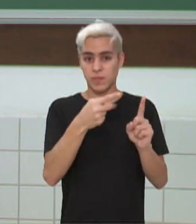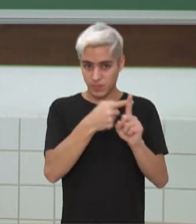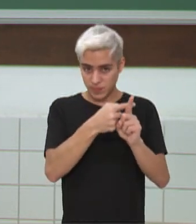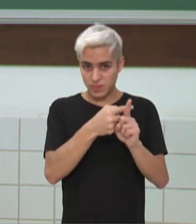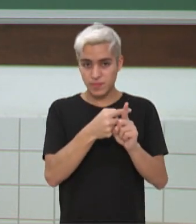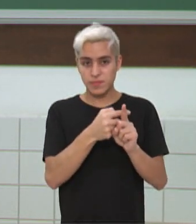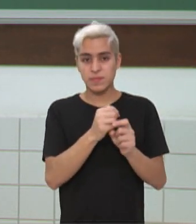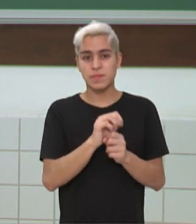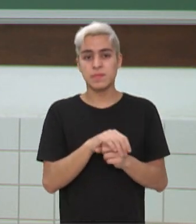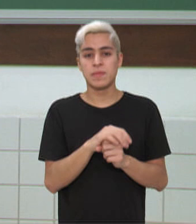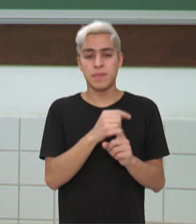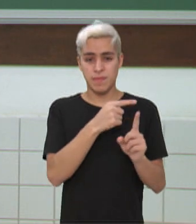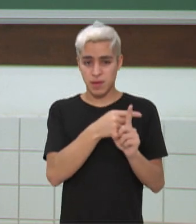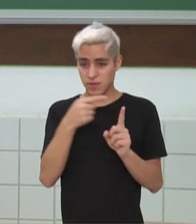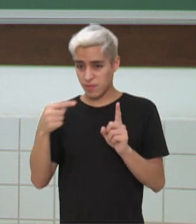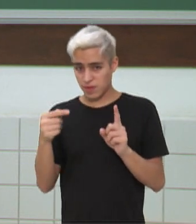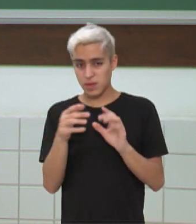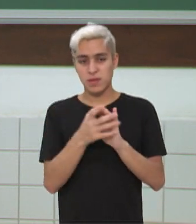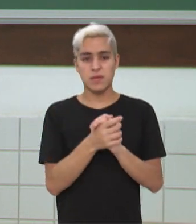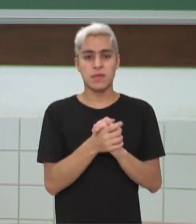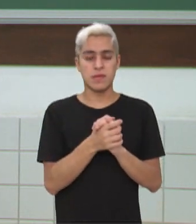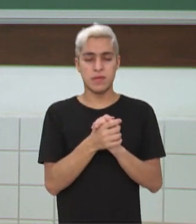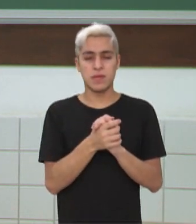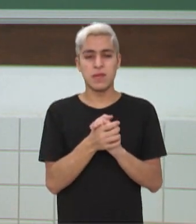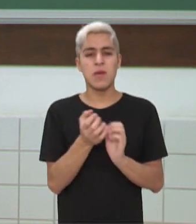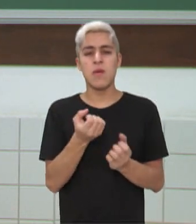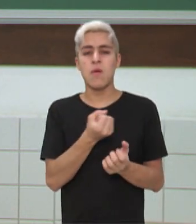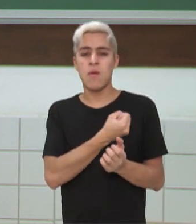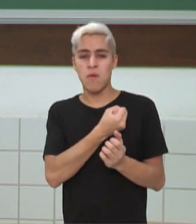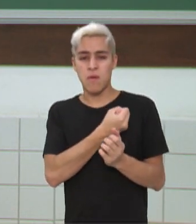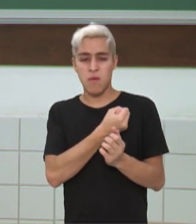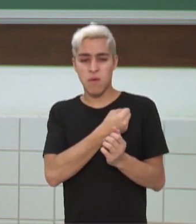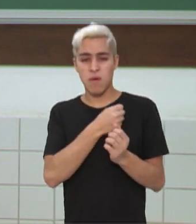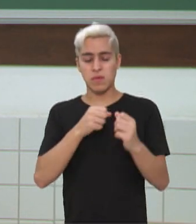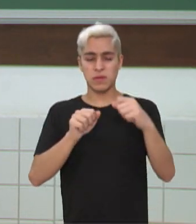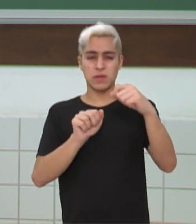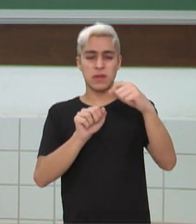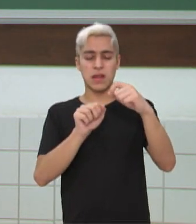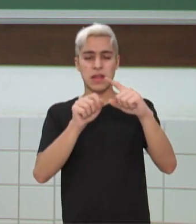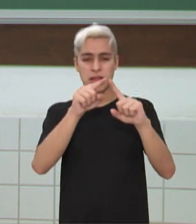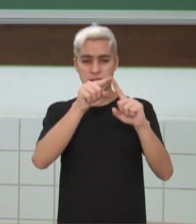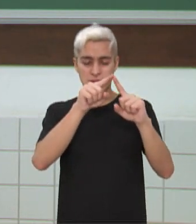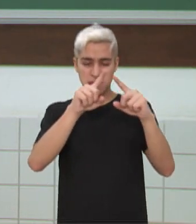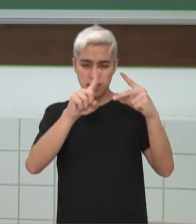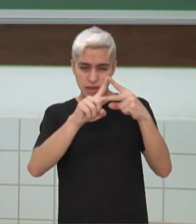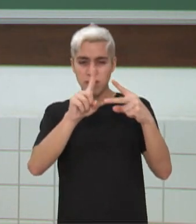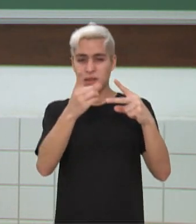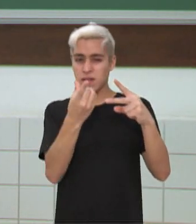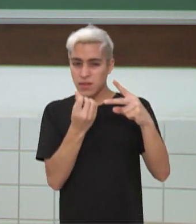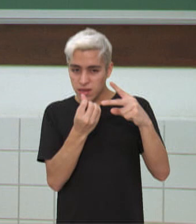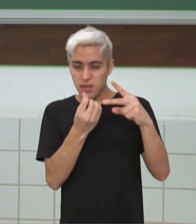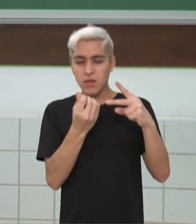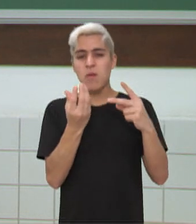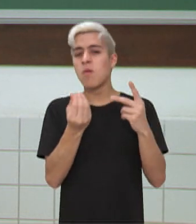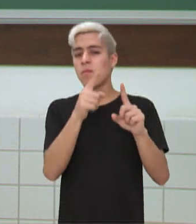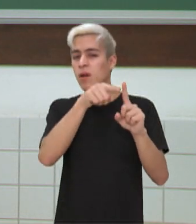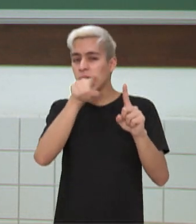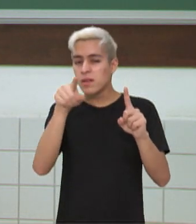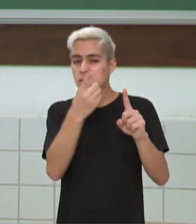Mais ou menos a raiz do valor de delta. Delta é 16, raiz de 16 são 4.